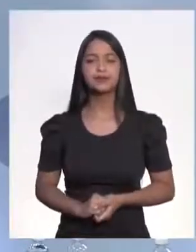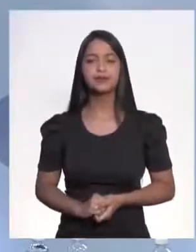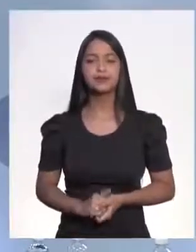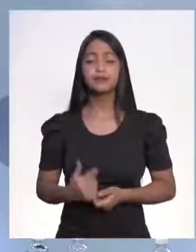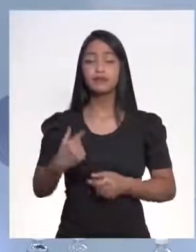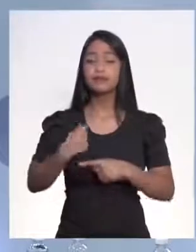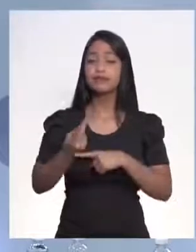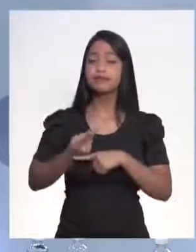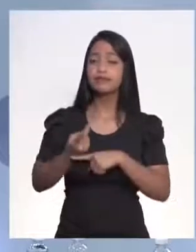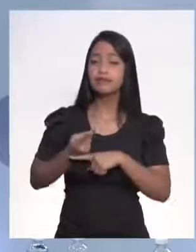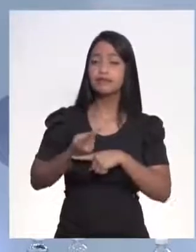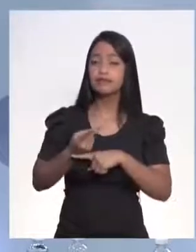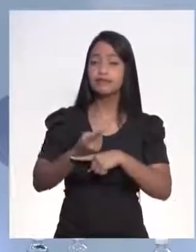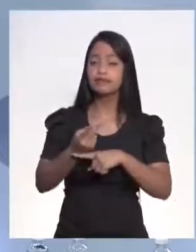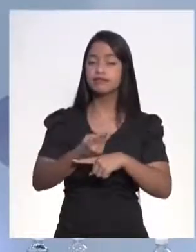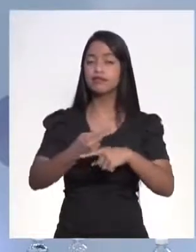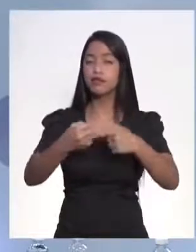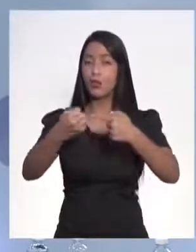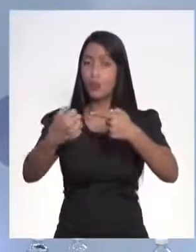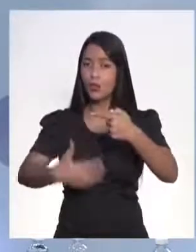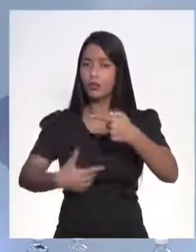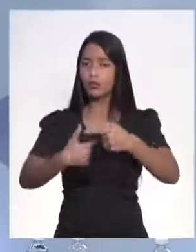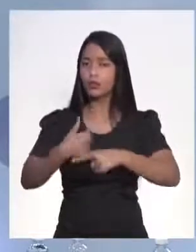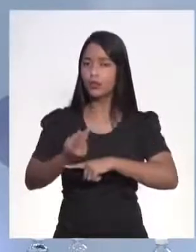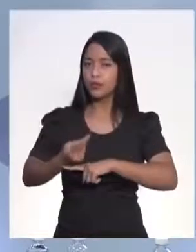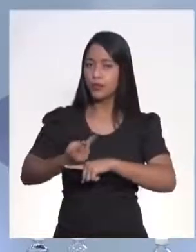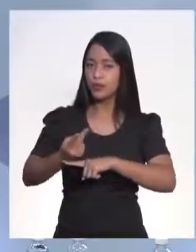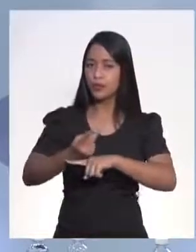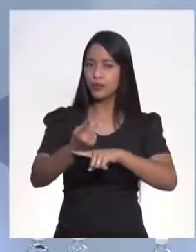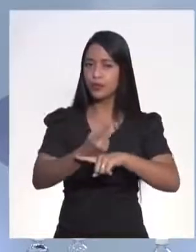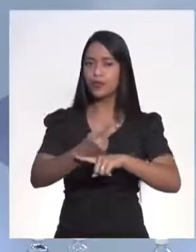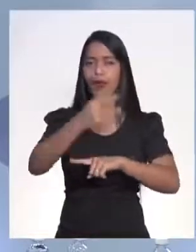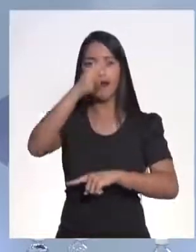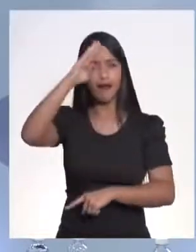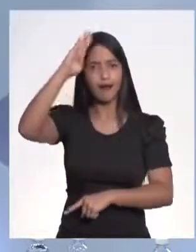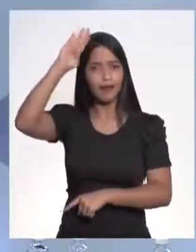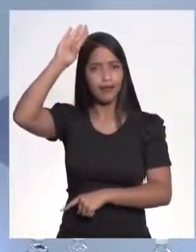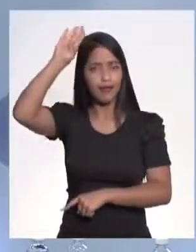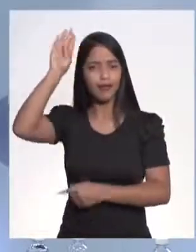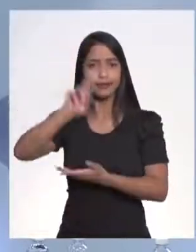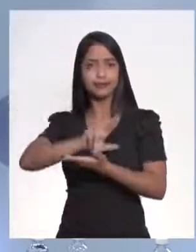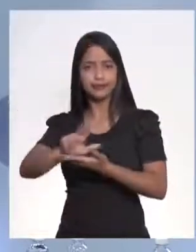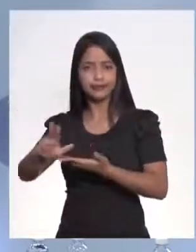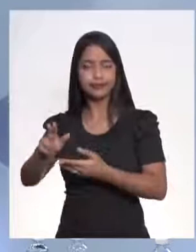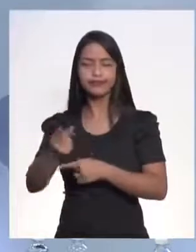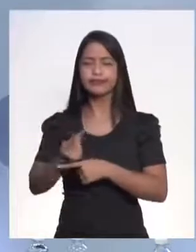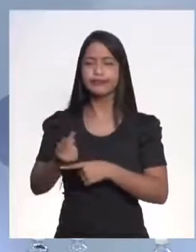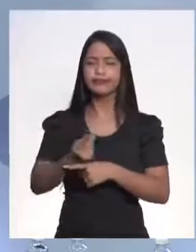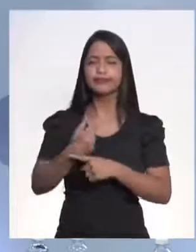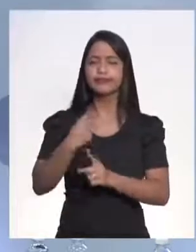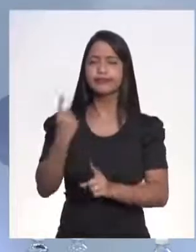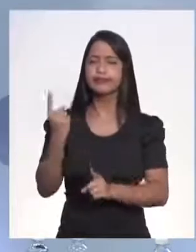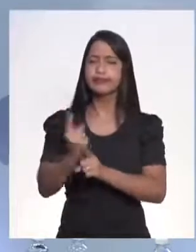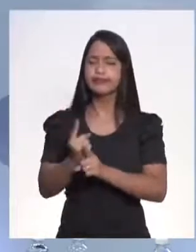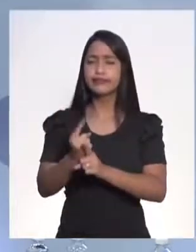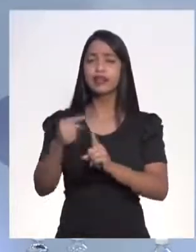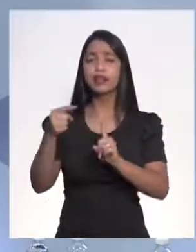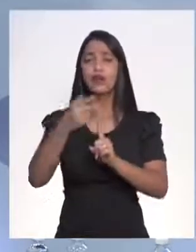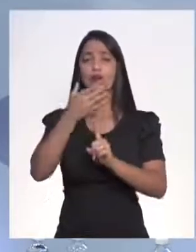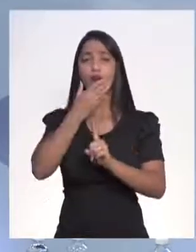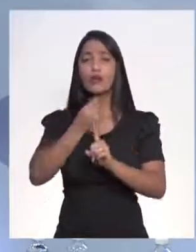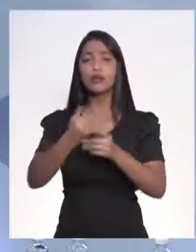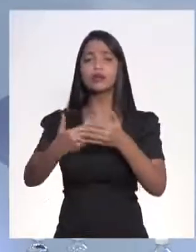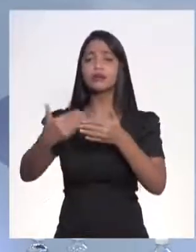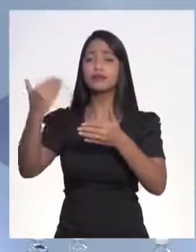dei lá umas a piada lá no Google deu uma bugada lá no Google os Acadêmicos da vida e percebi que esse cara ele estava escrevendo